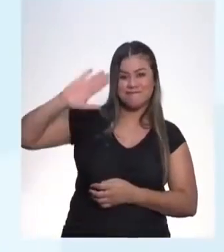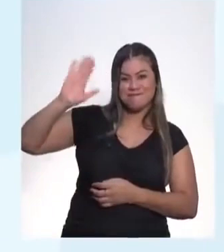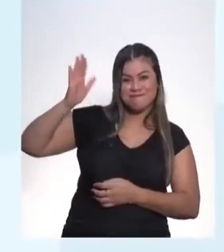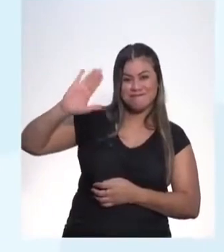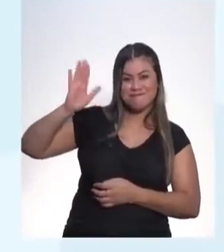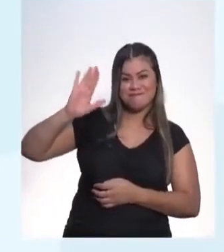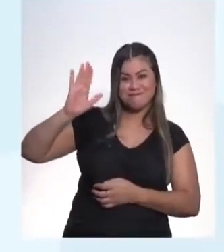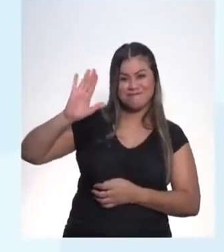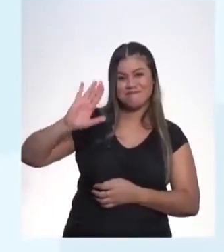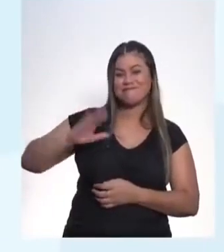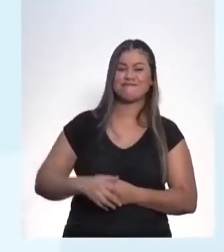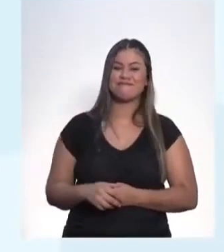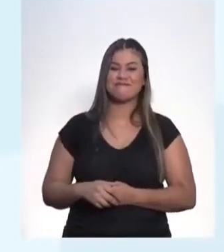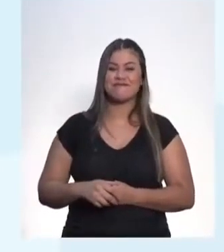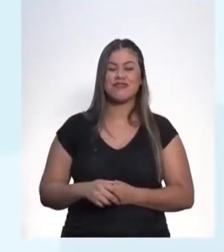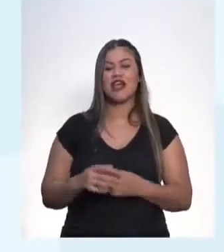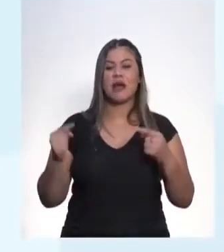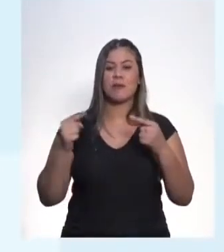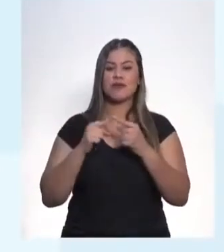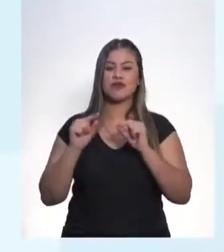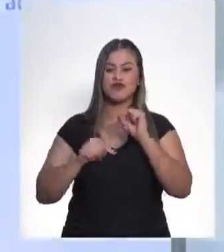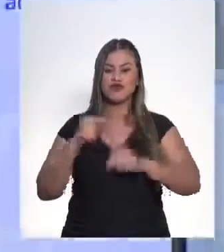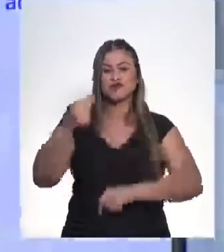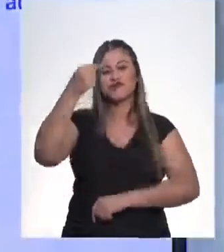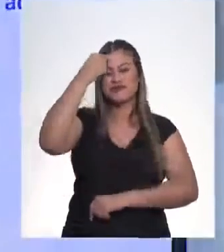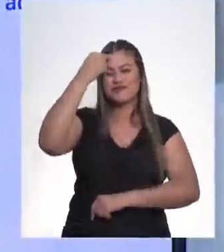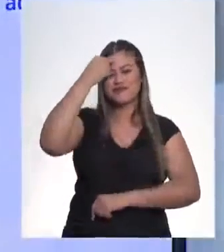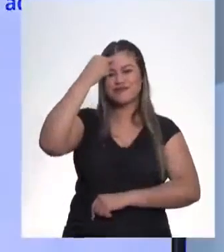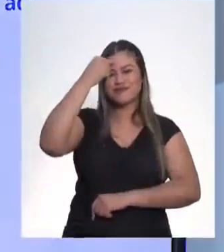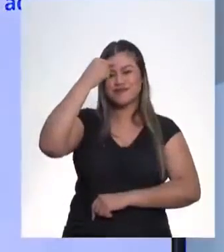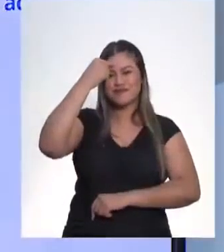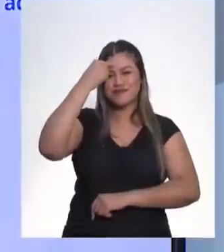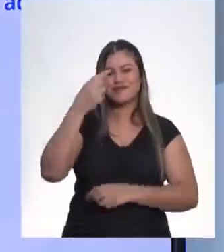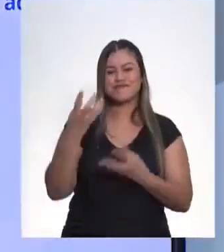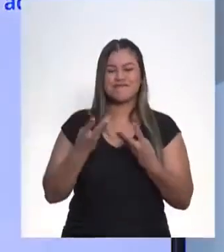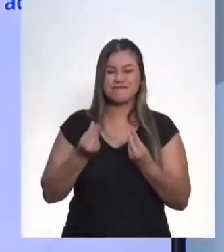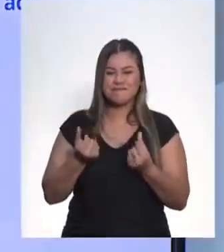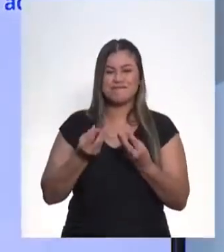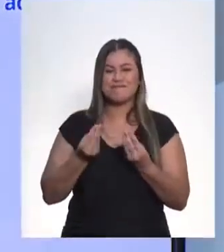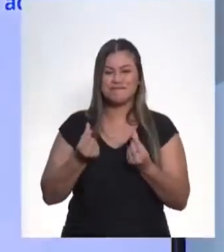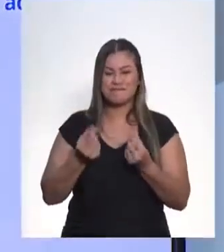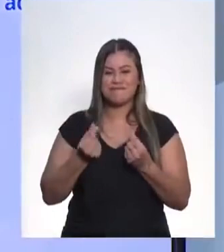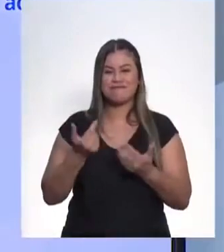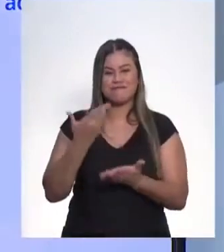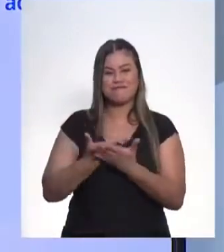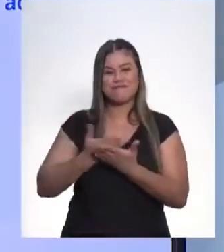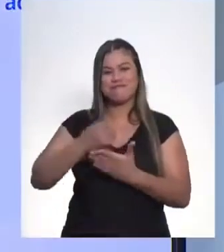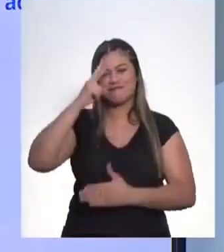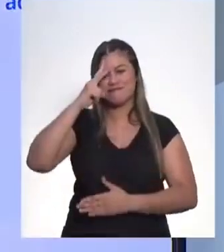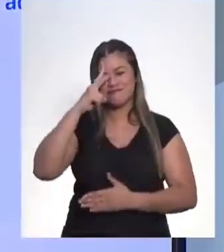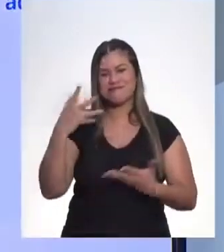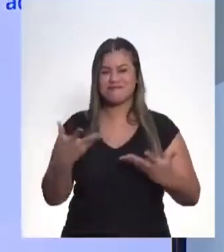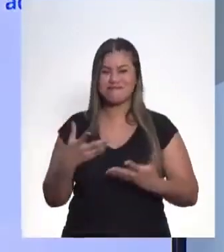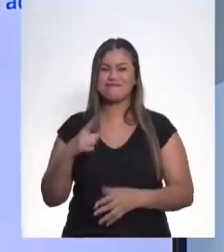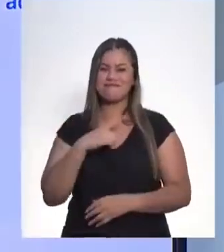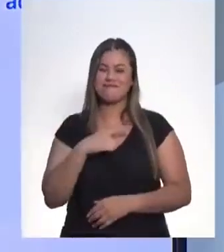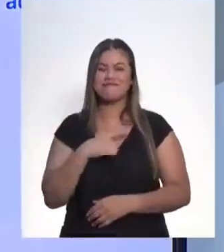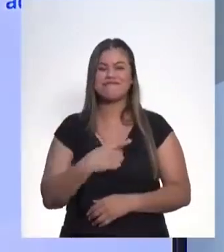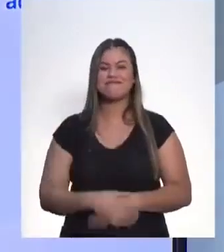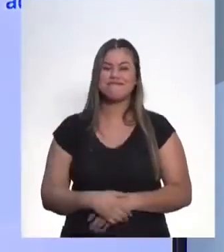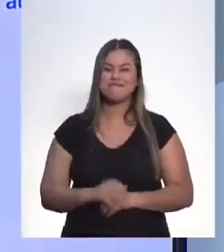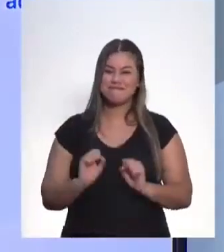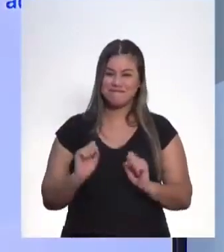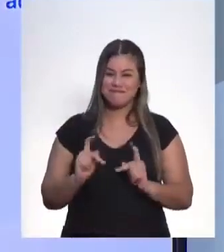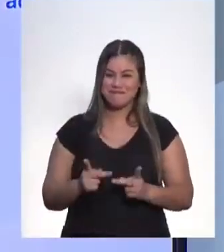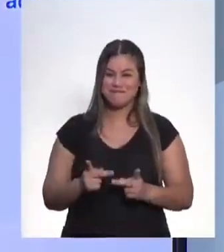despedir com esse toque de consciência e sensibilidade que a aula de História trouxe hoje para todos nós,